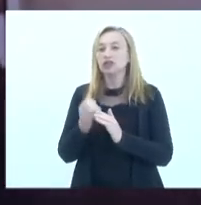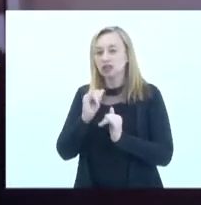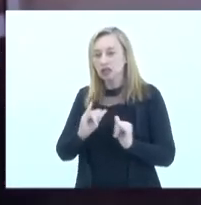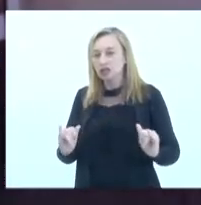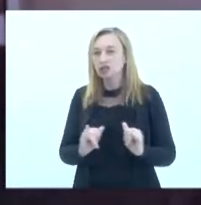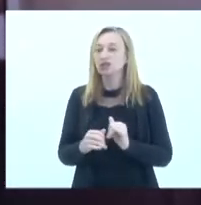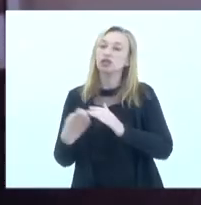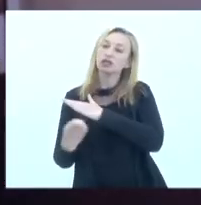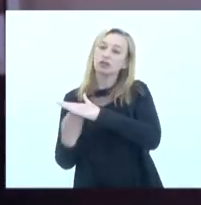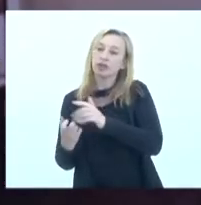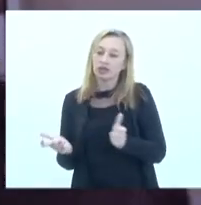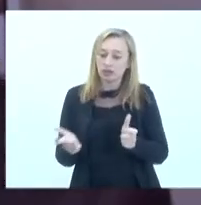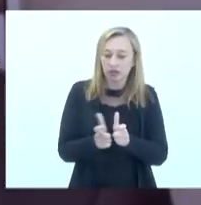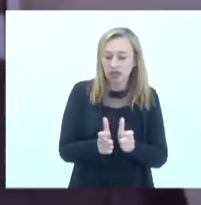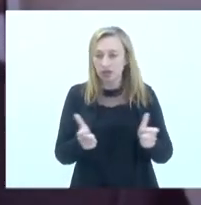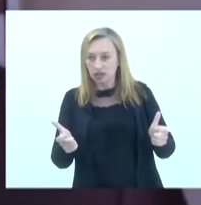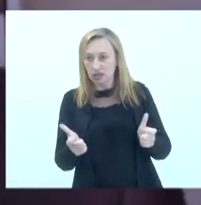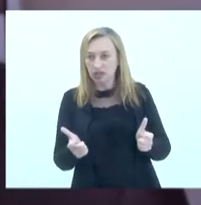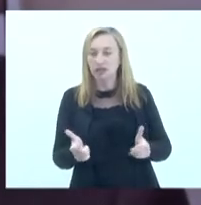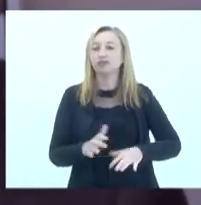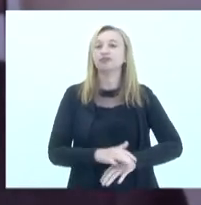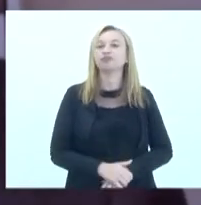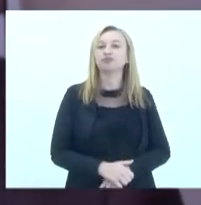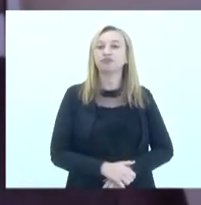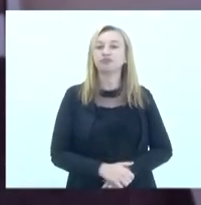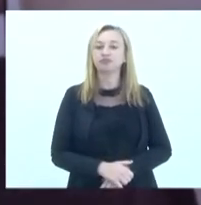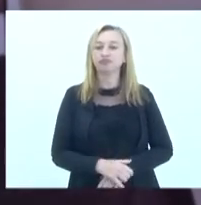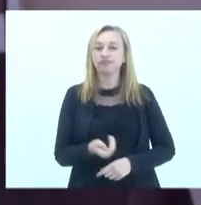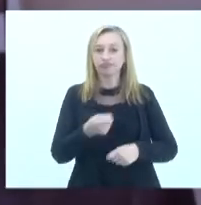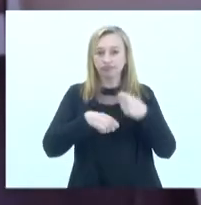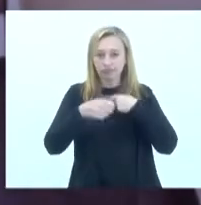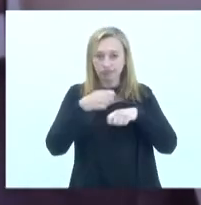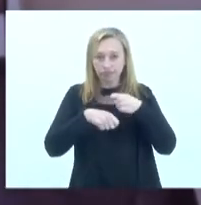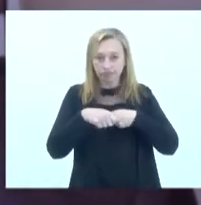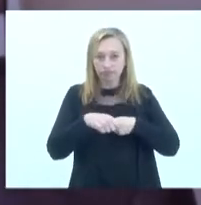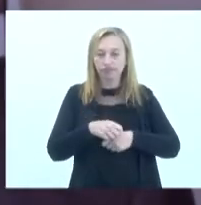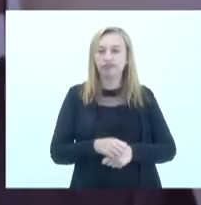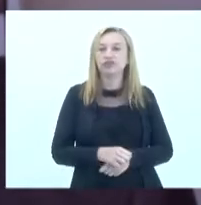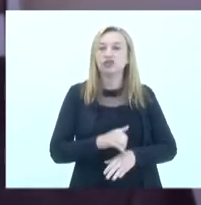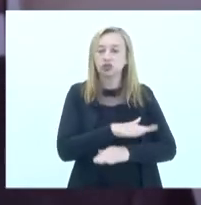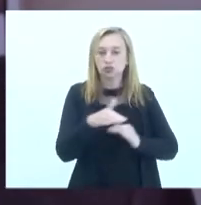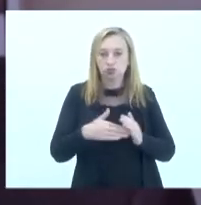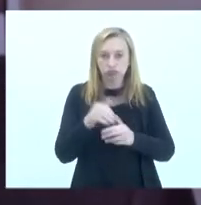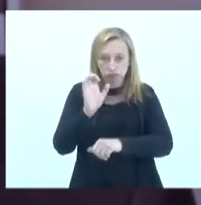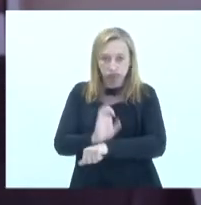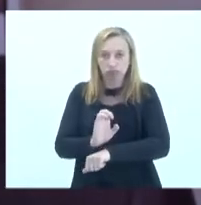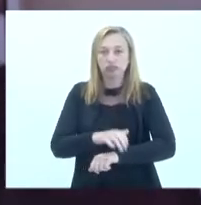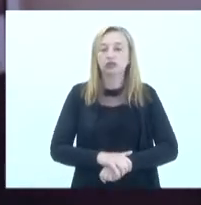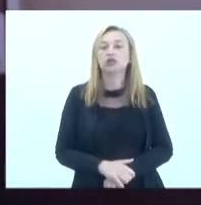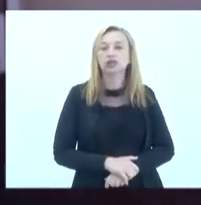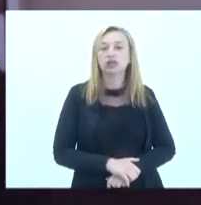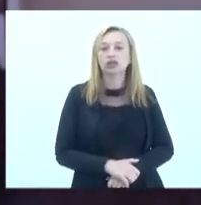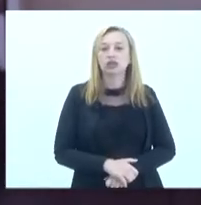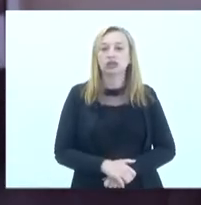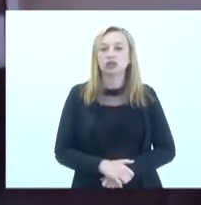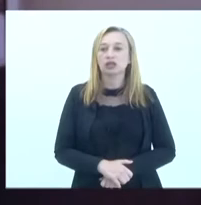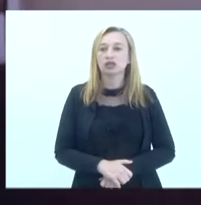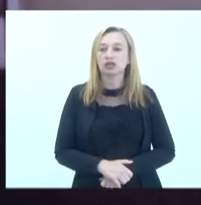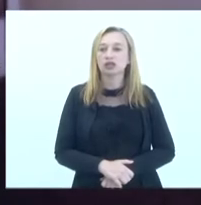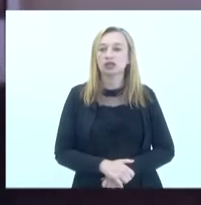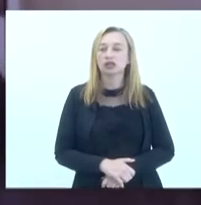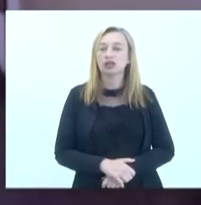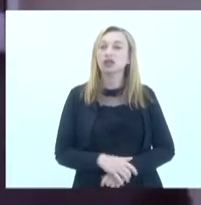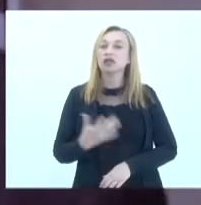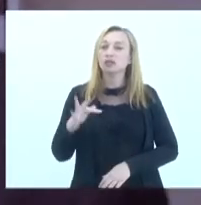3-5 empregados, que movimentam bastante, através do ICMS, a economia de todo o Estado. Portanto, nesse